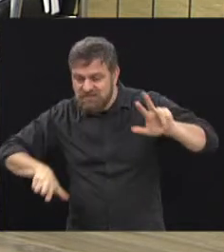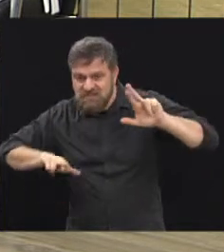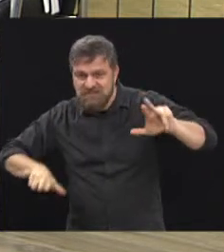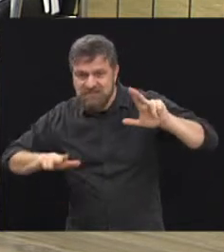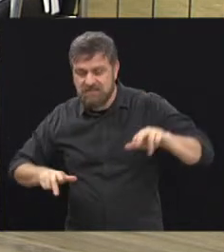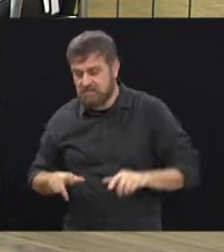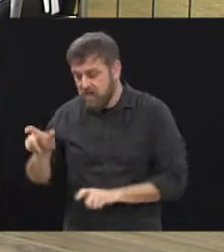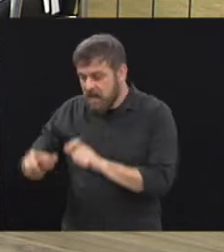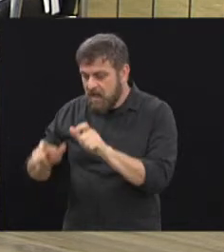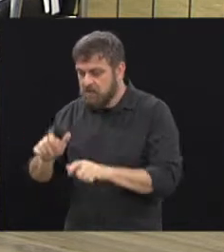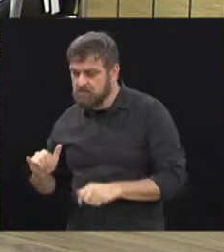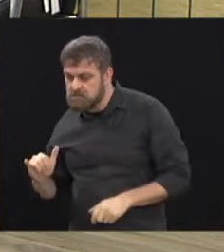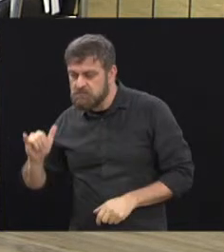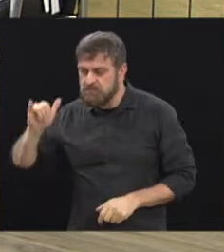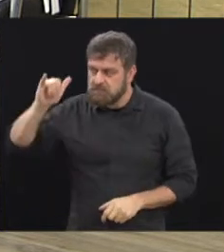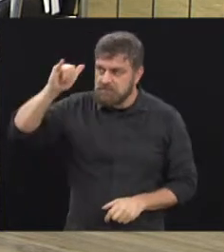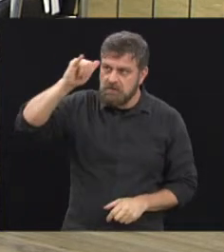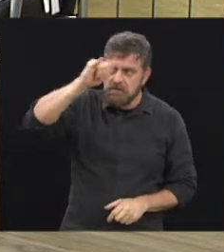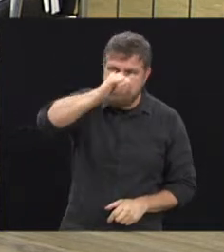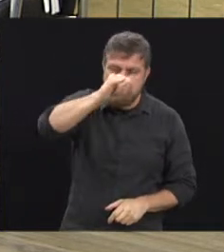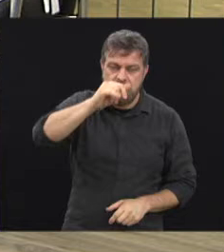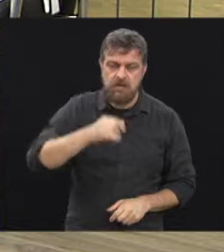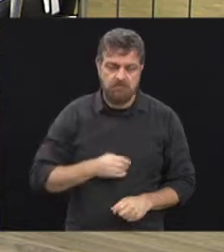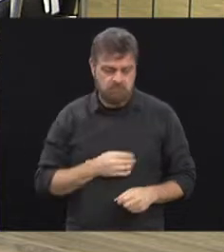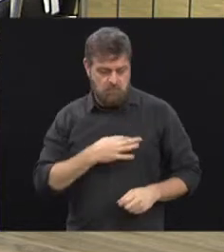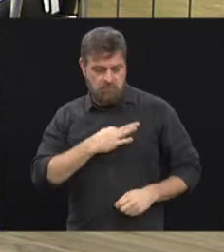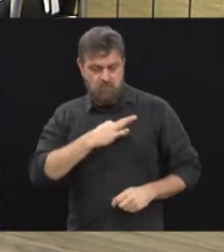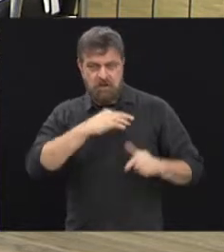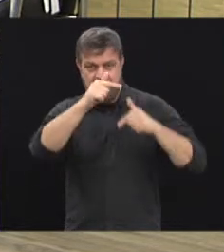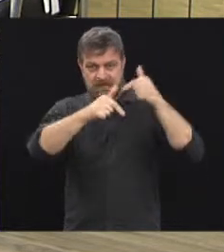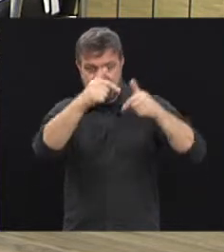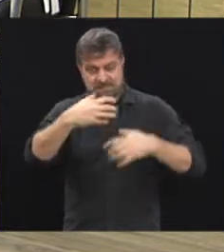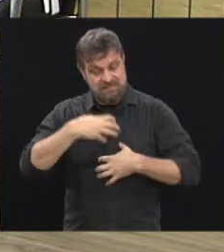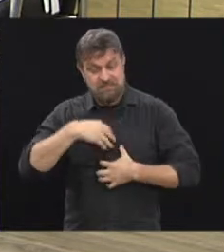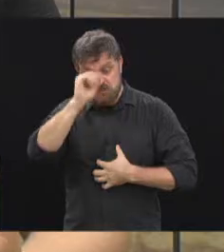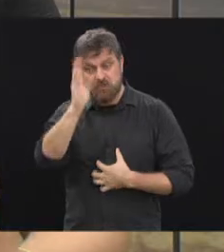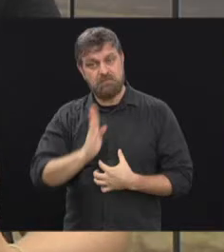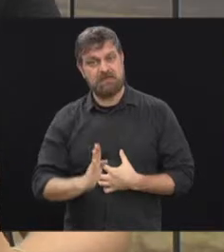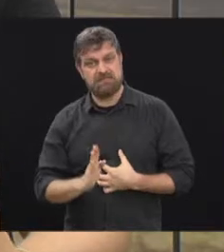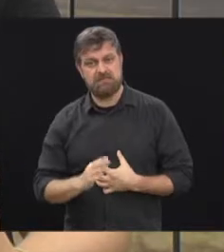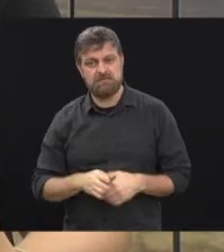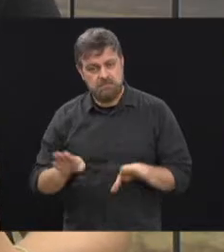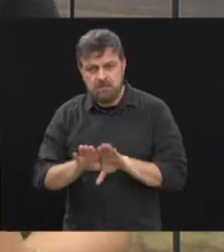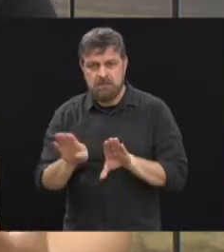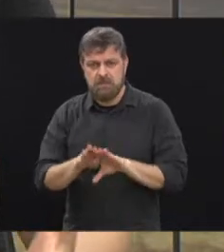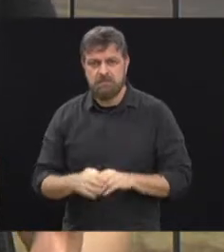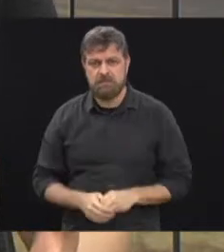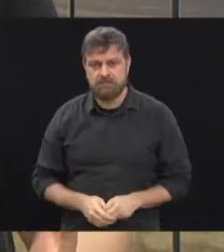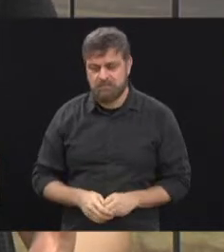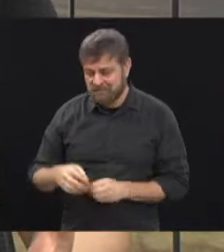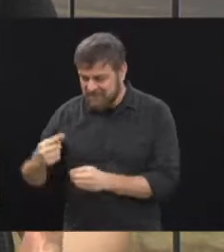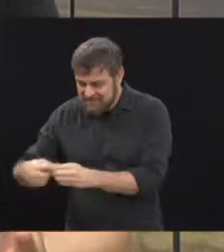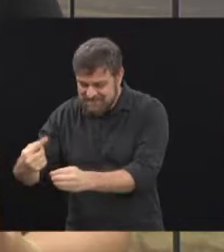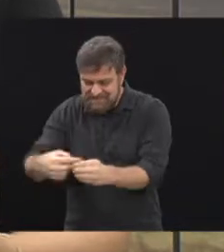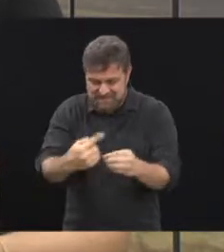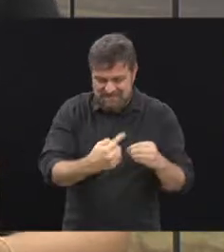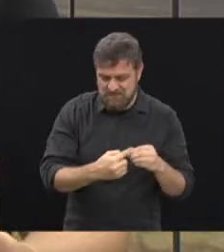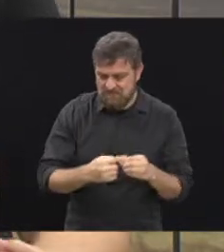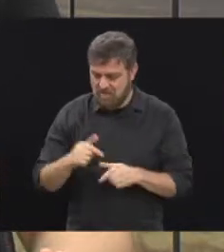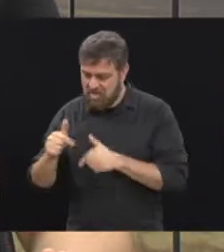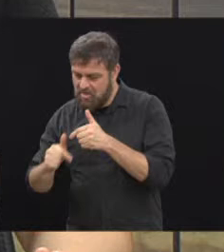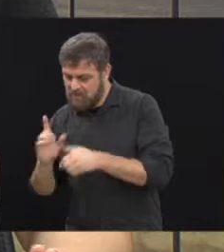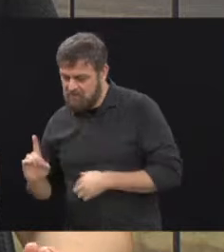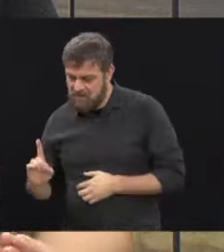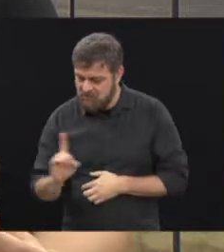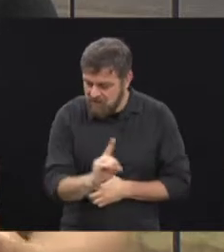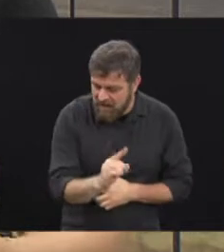pessoas vão poder também sentir essa transformação no Brasil. Acho que se a gente escolhesse a cidade, ia haver